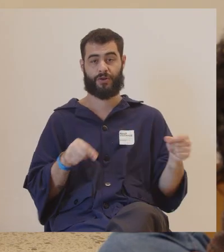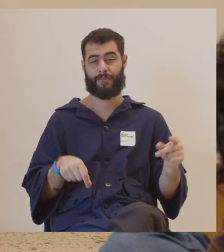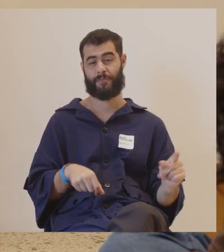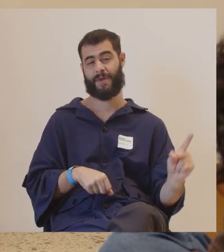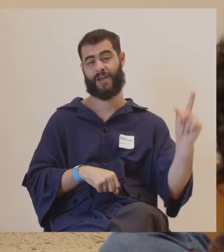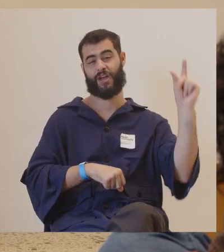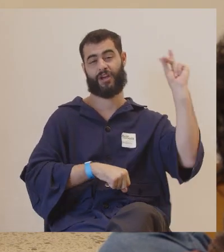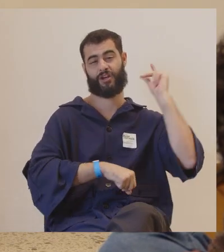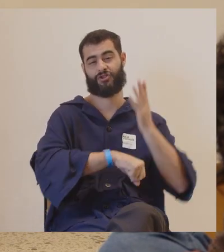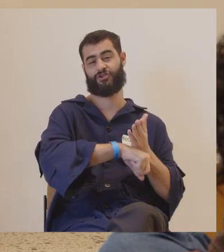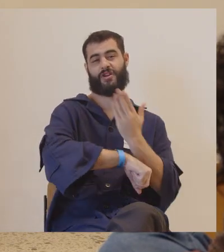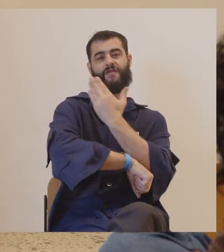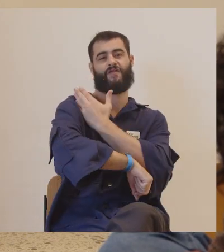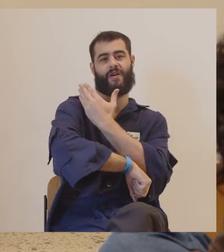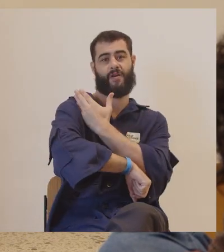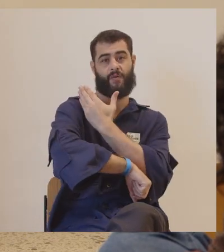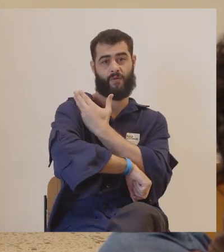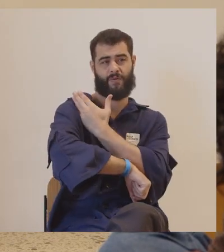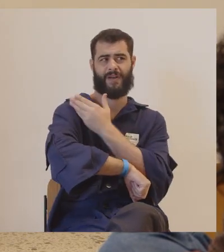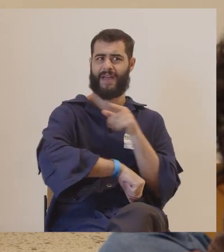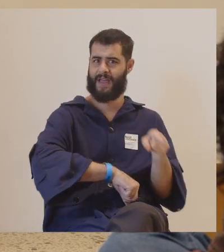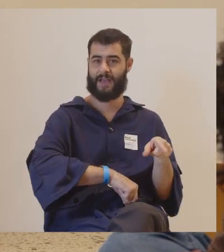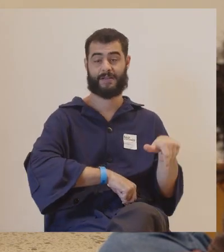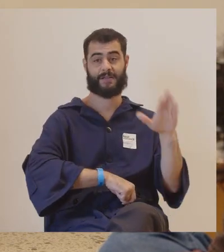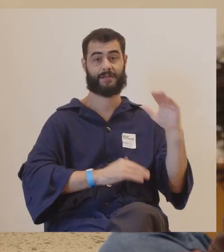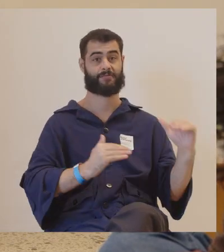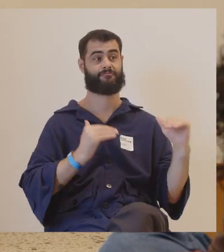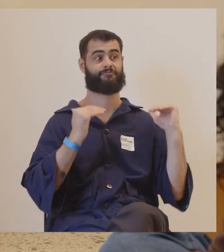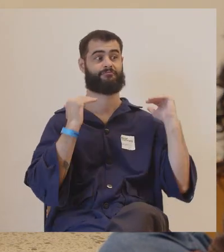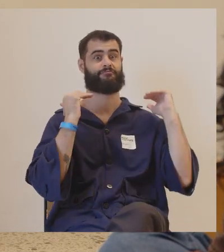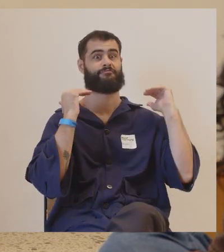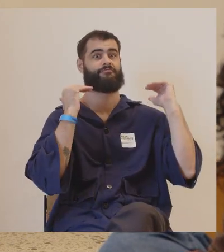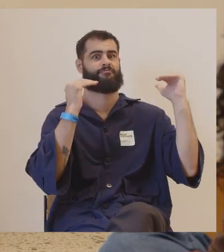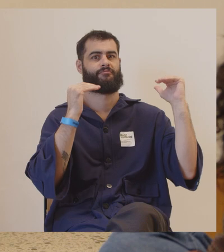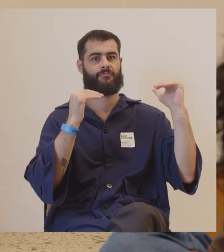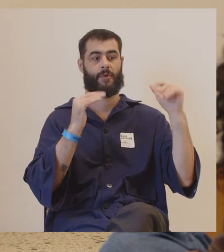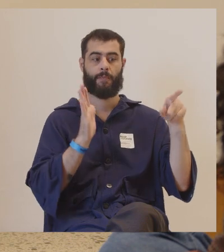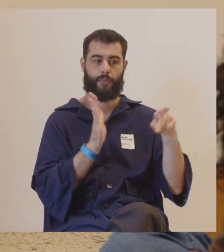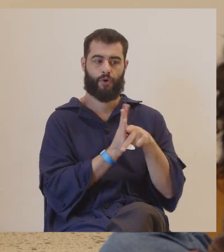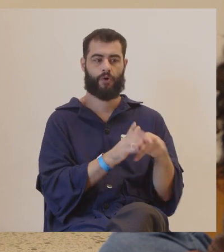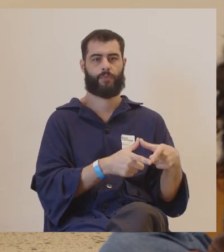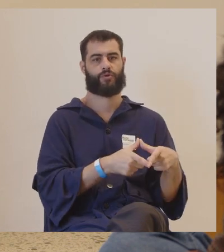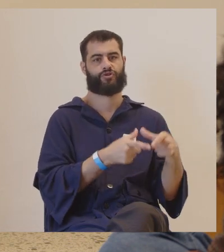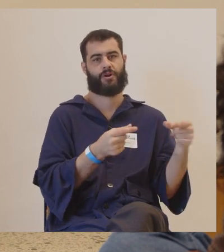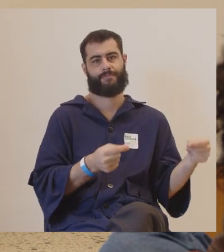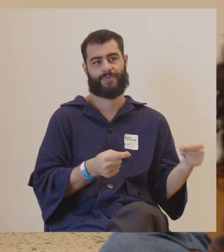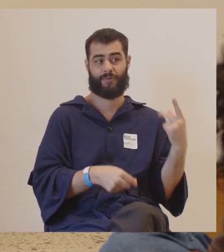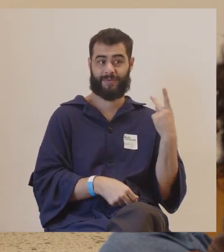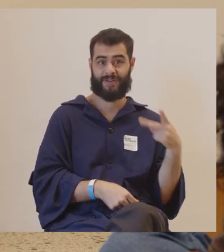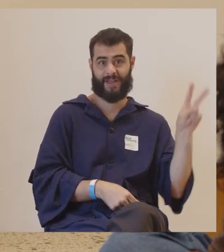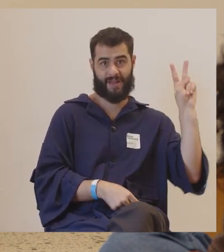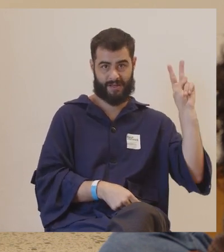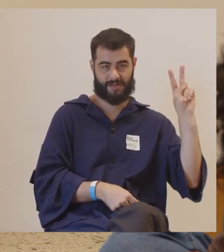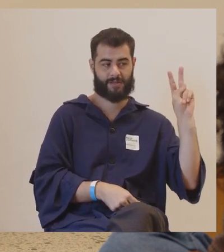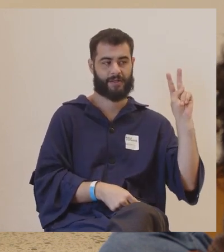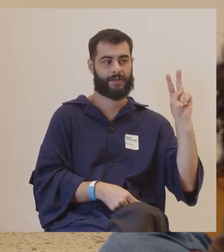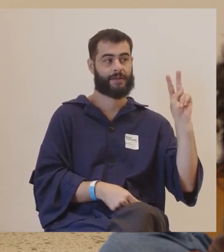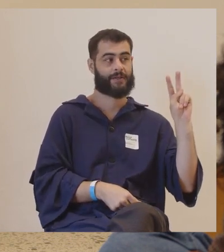que era considerada a arte alta japonesa para os japoneses, nesse momento. Então, se